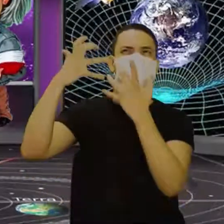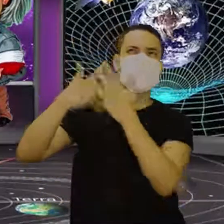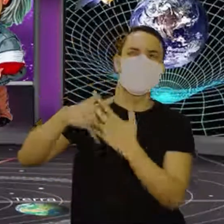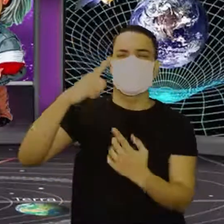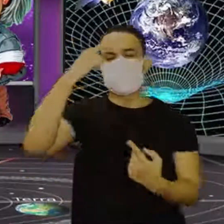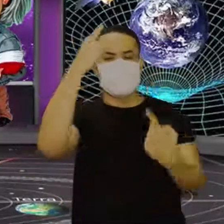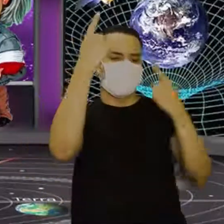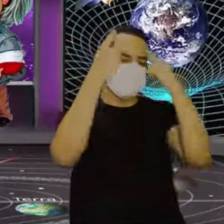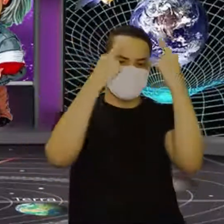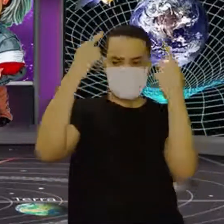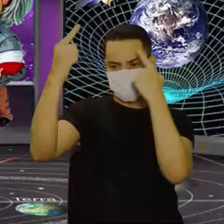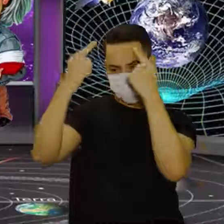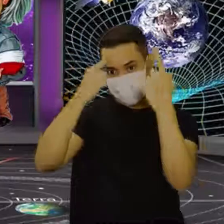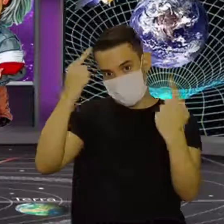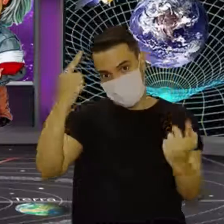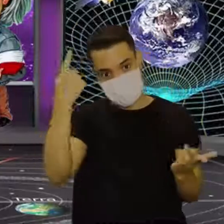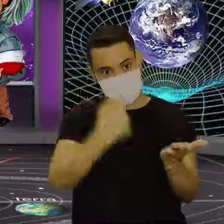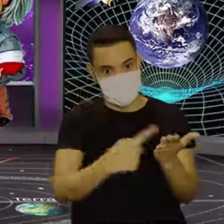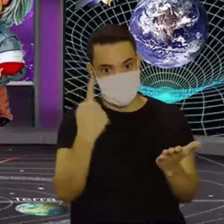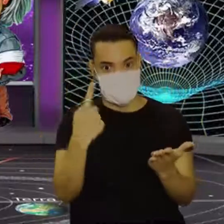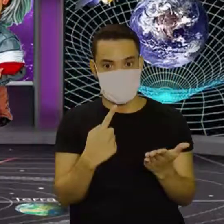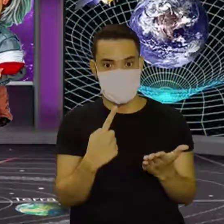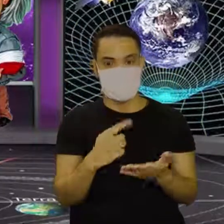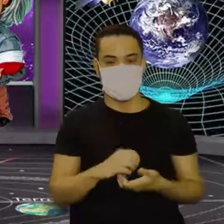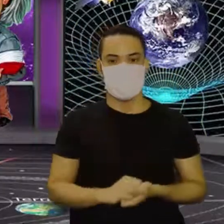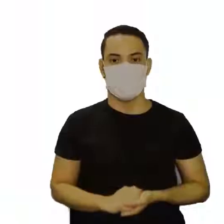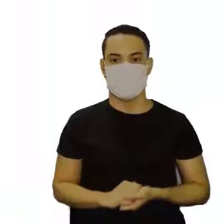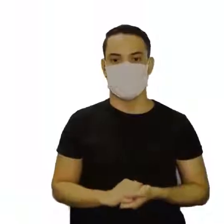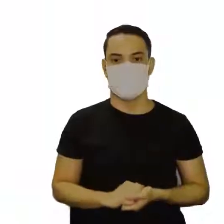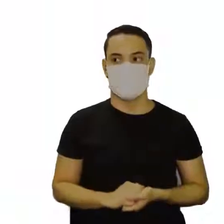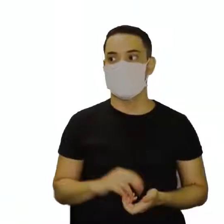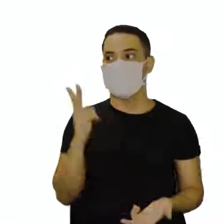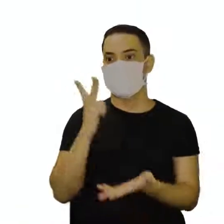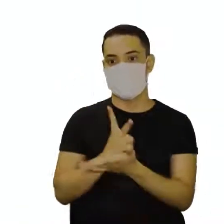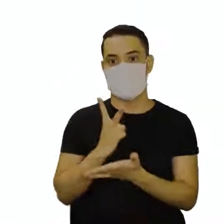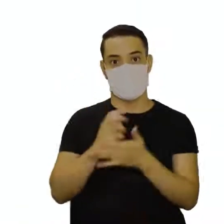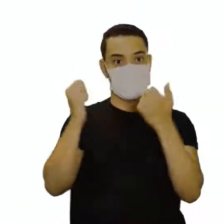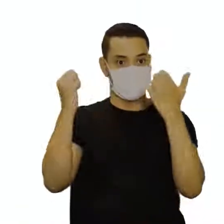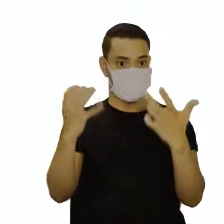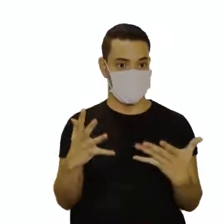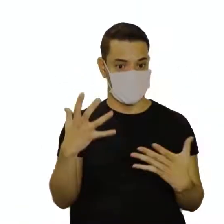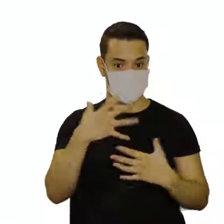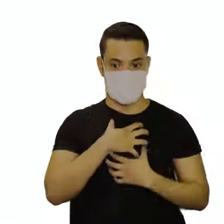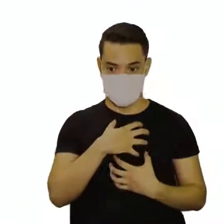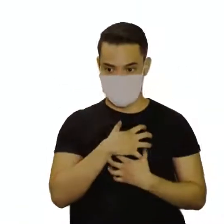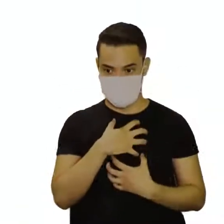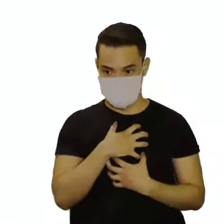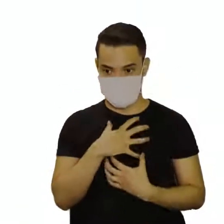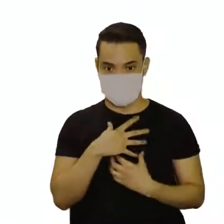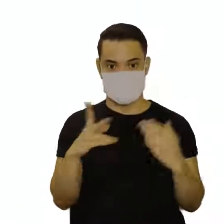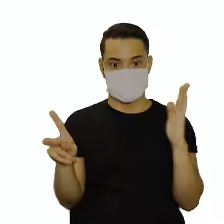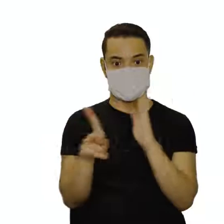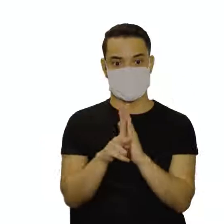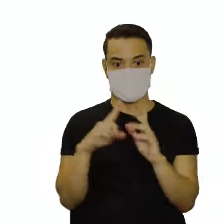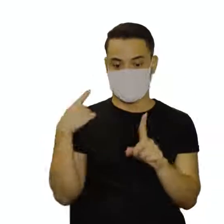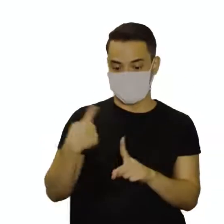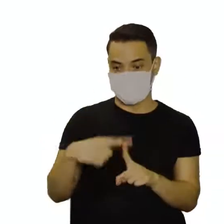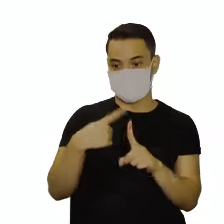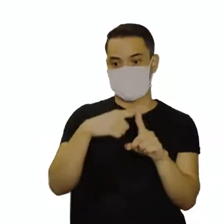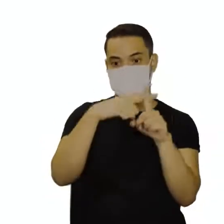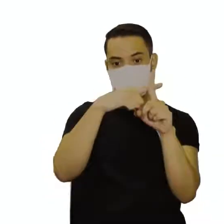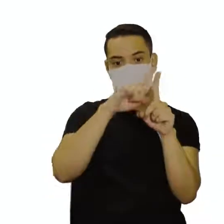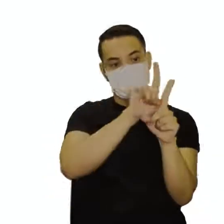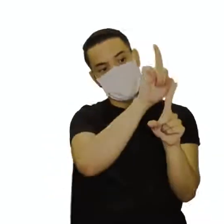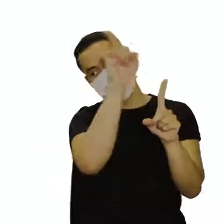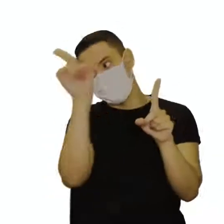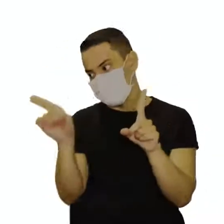e acabaram dizendo o quê? Vamos voltar lá para o slide, que o sentido seria do lado positivo para o